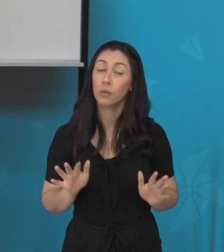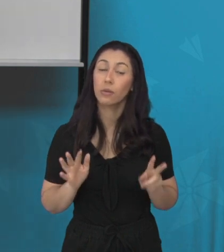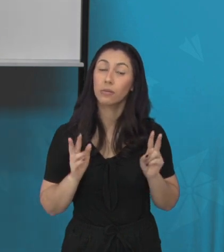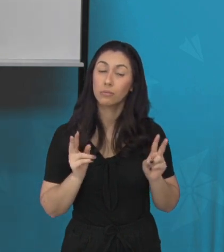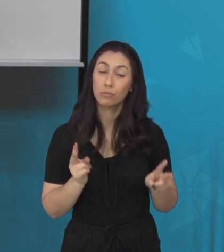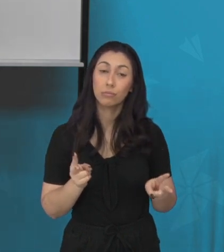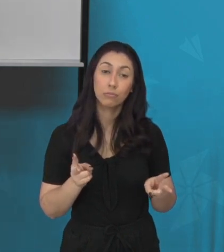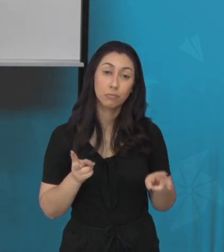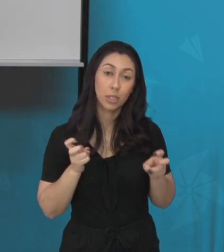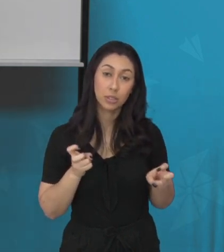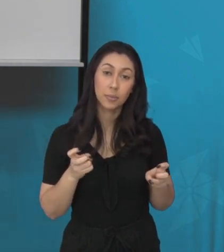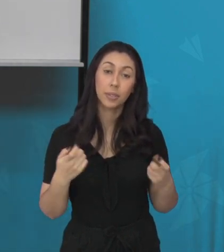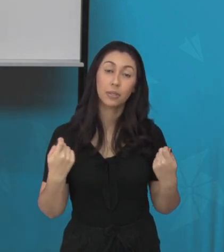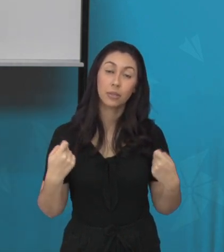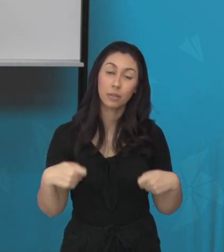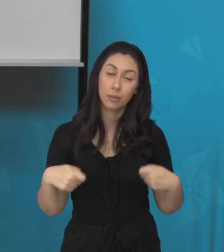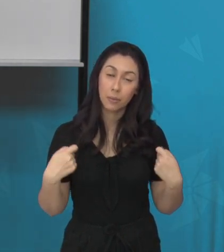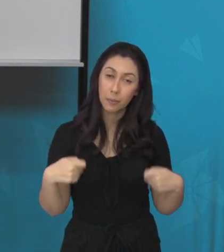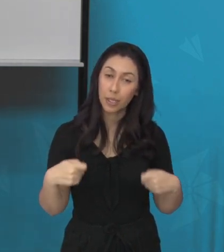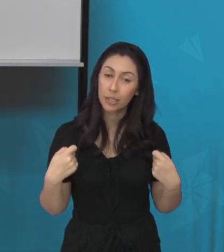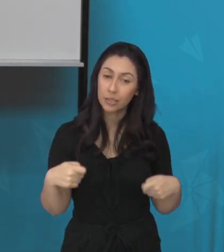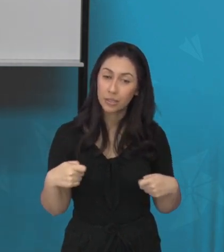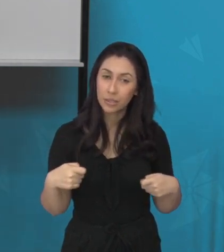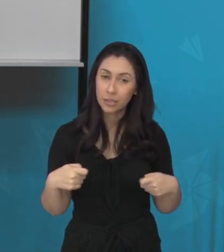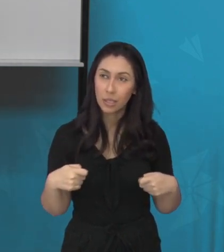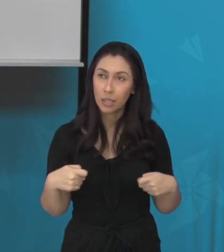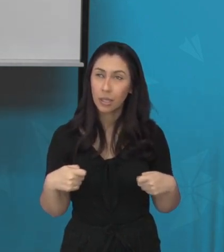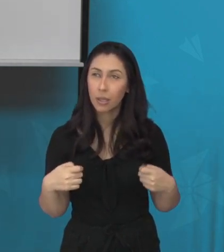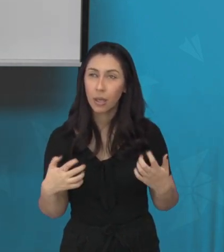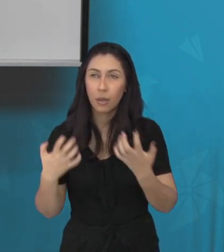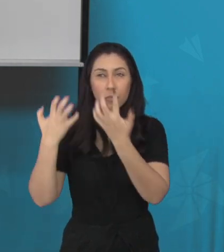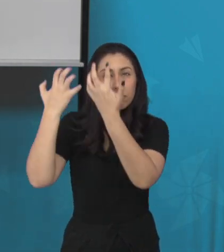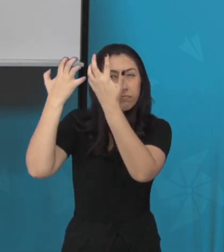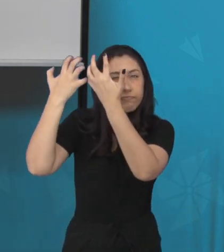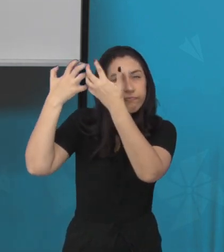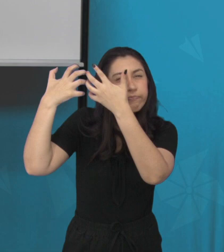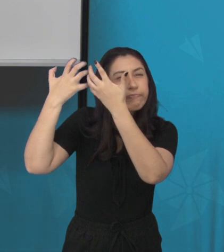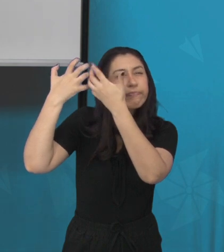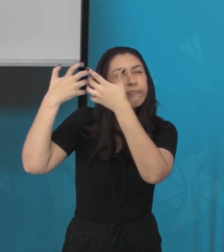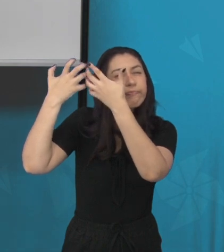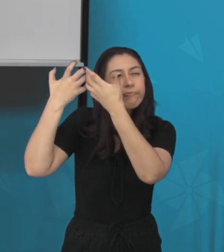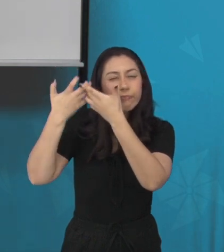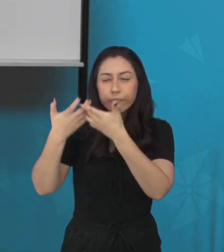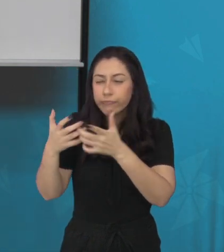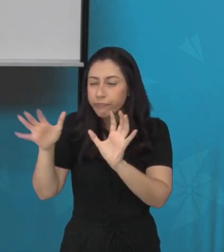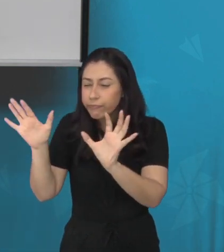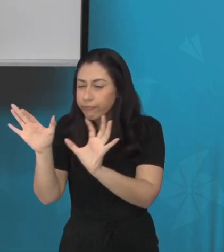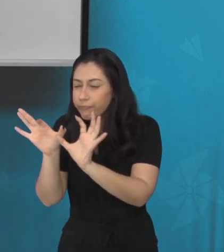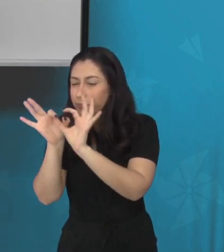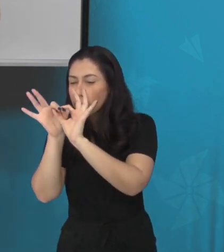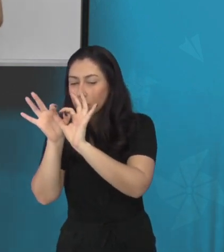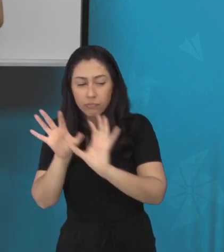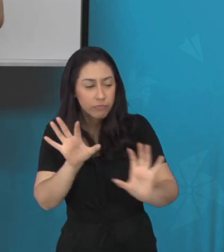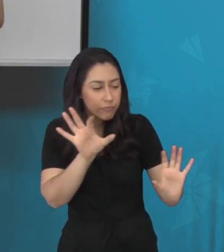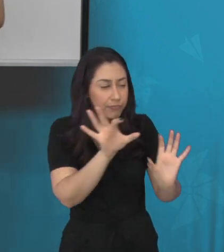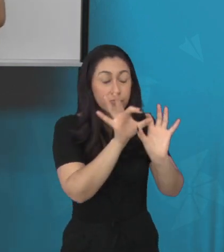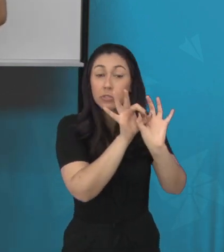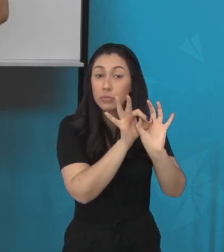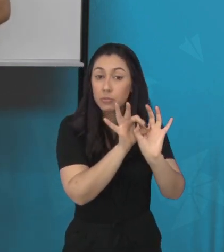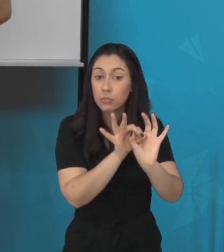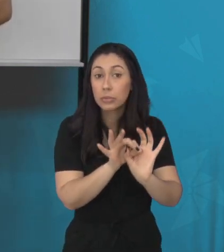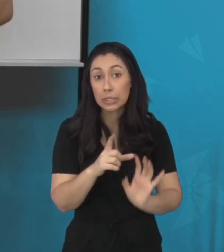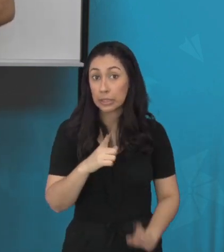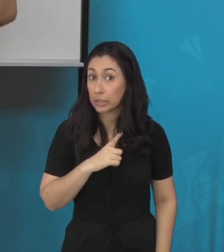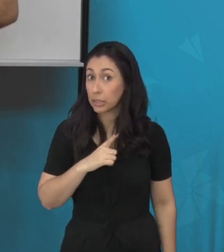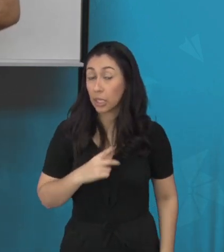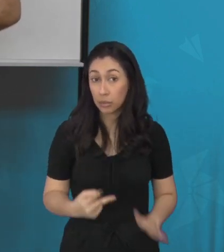Perceba, galera, a gente tem que começar a concatenar, a juntar os conceitos. Aqui a gente tem segunda lei de